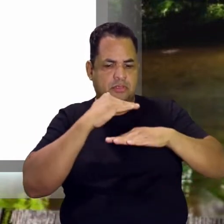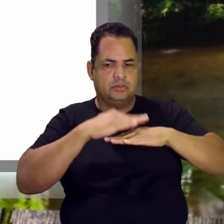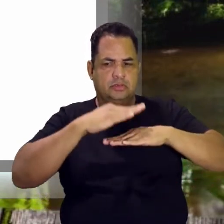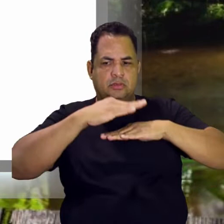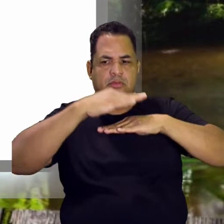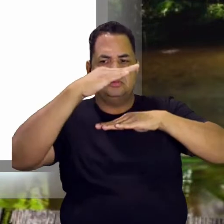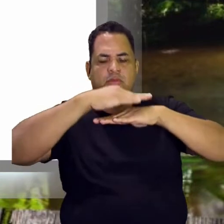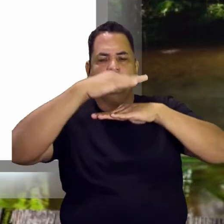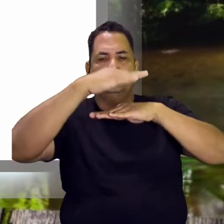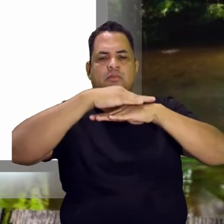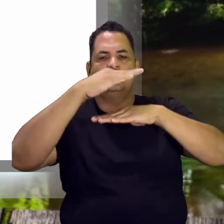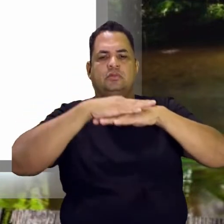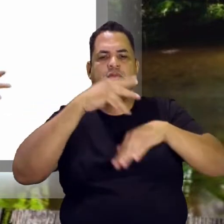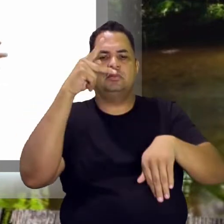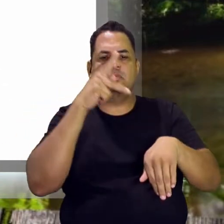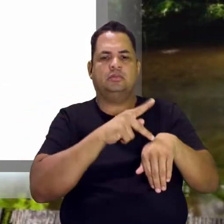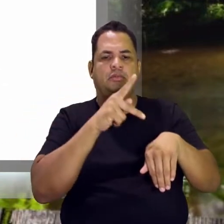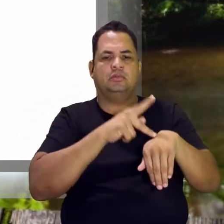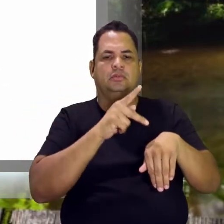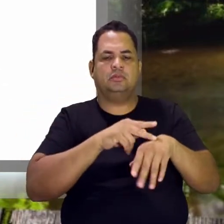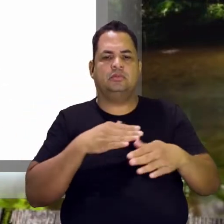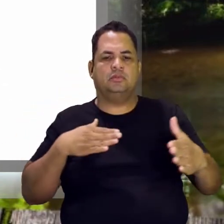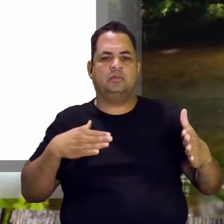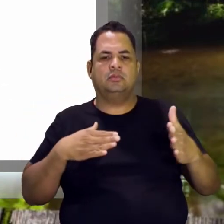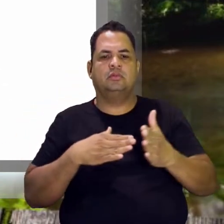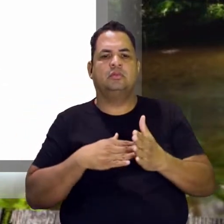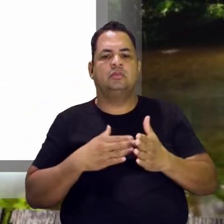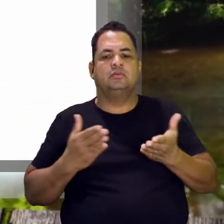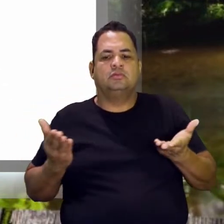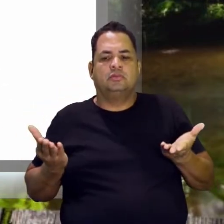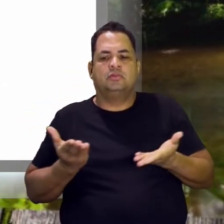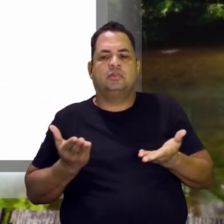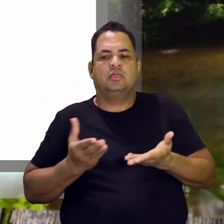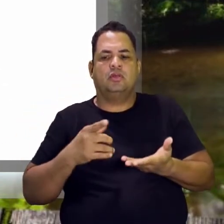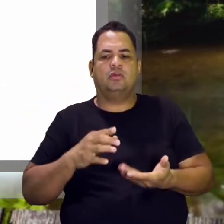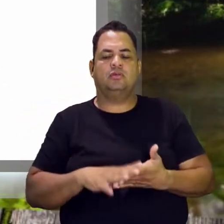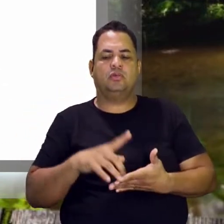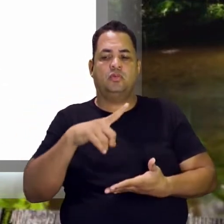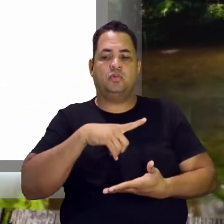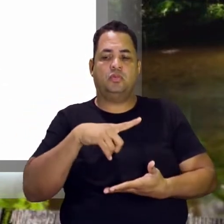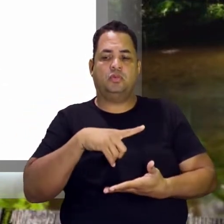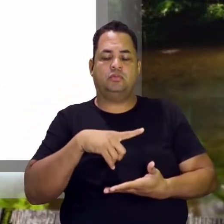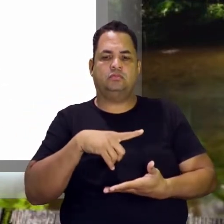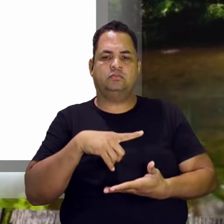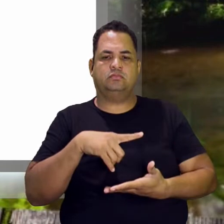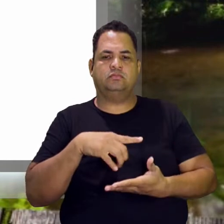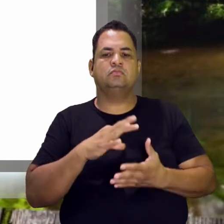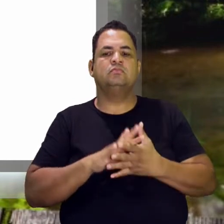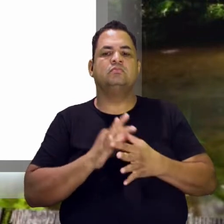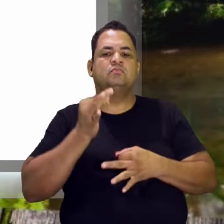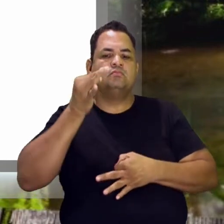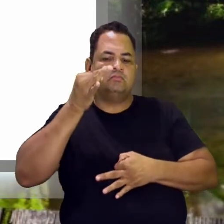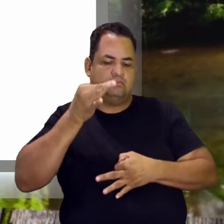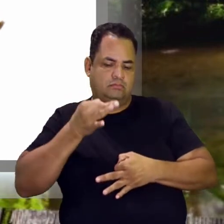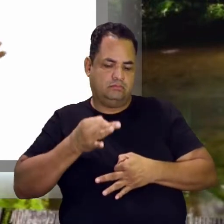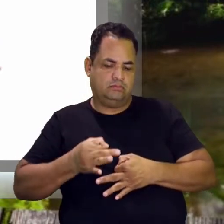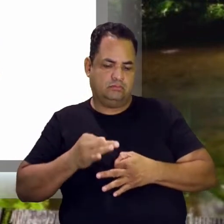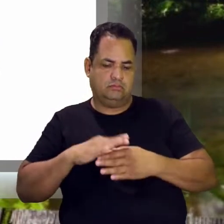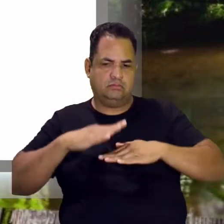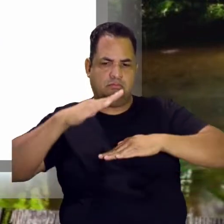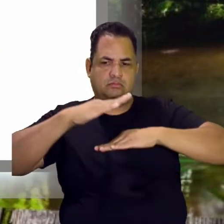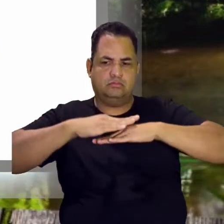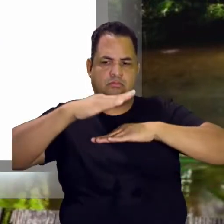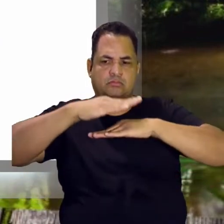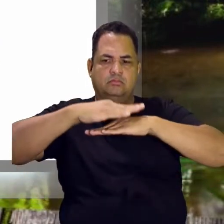rochas, tá? Até o que nós vamos ter hoje. E é justamente nesses